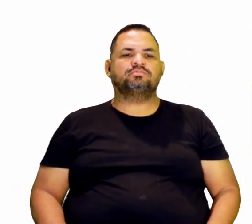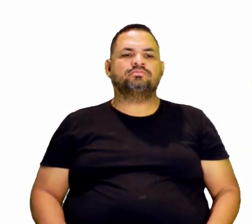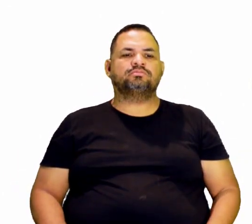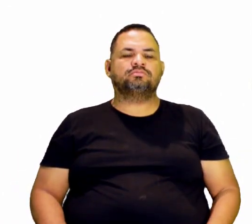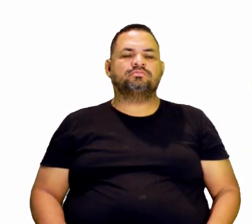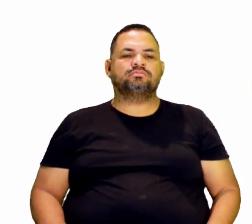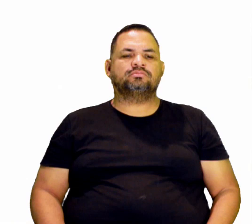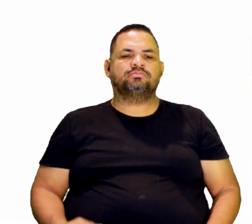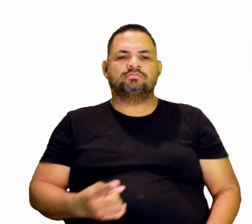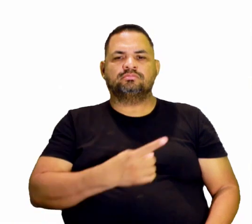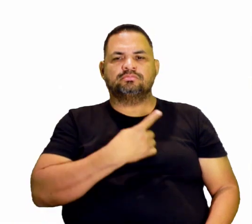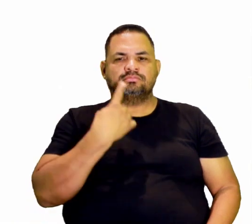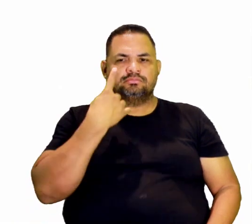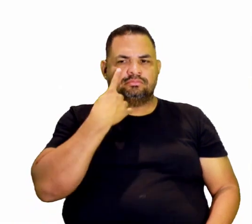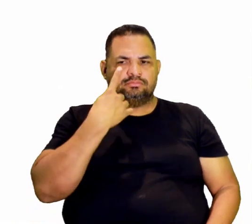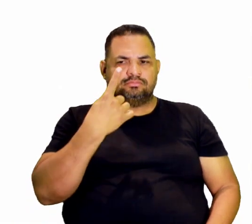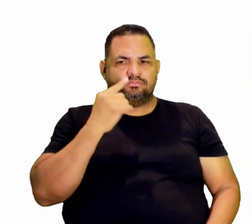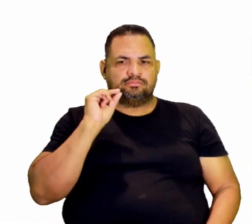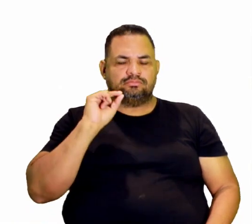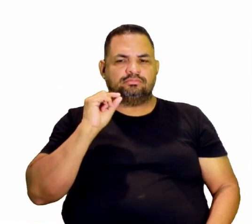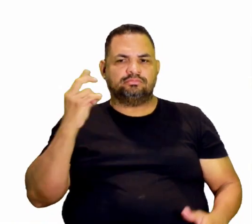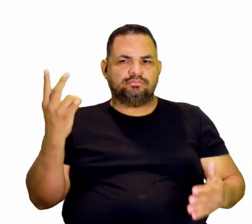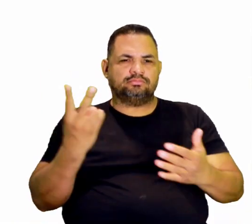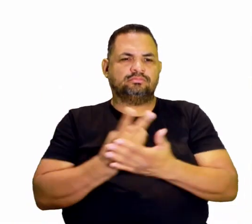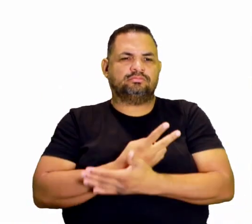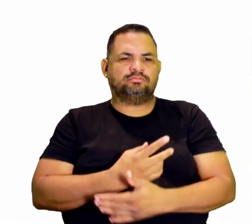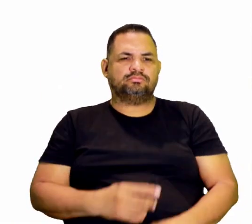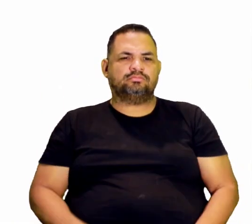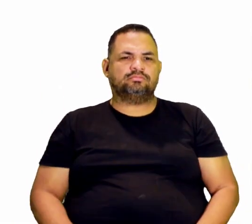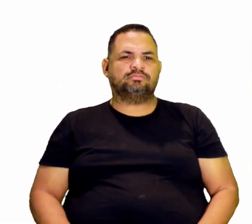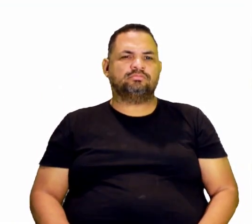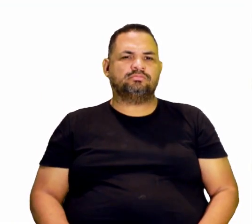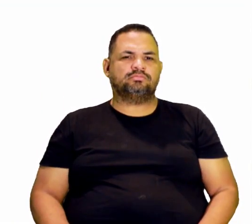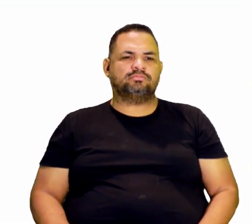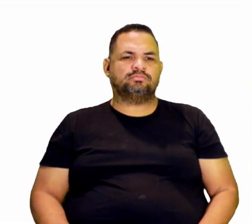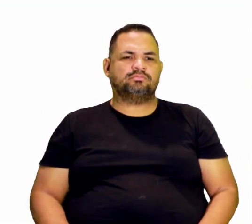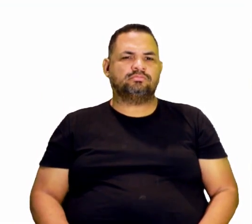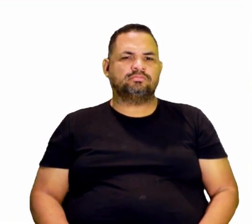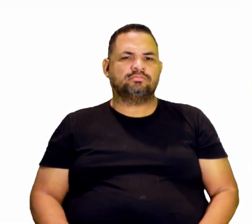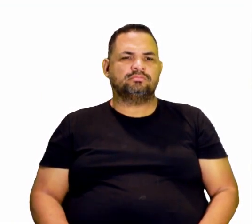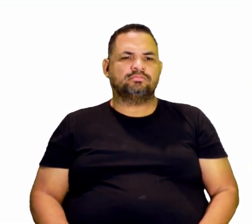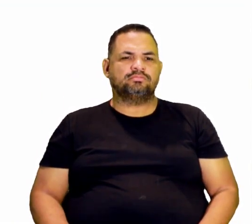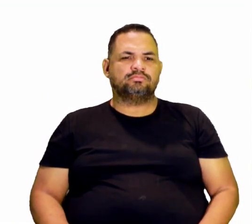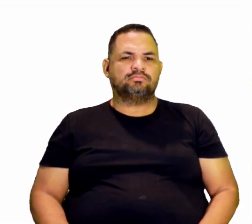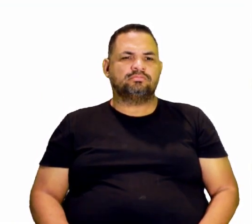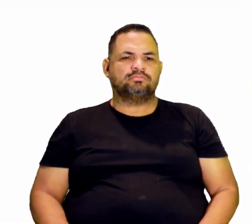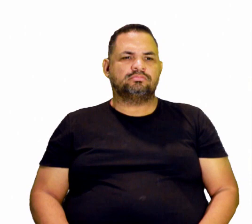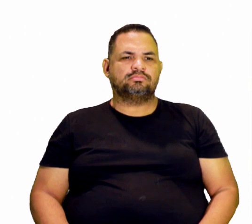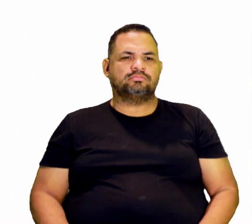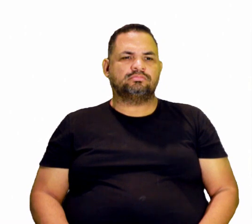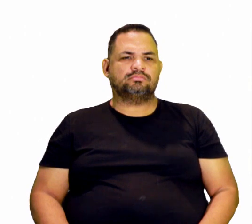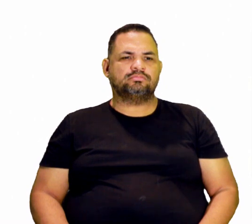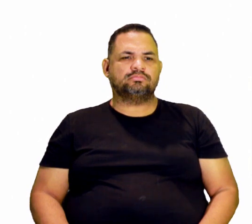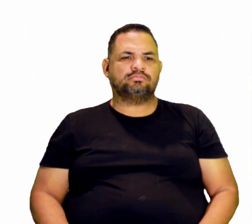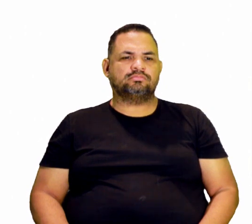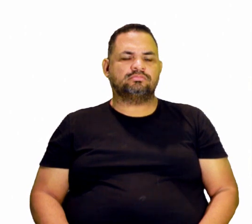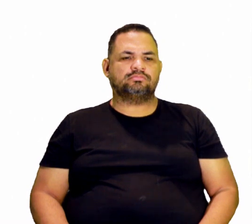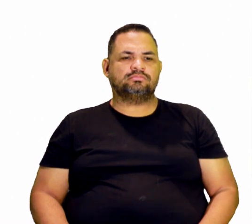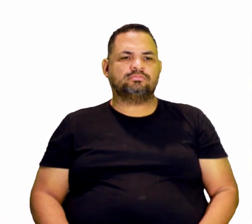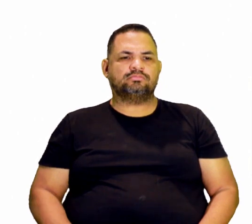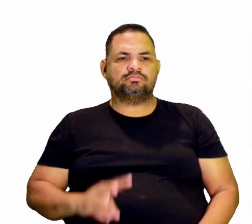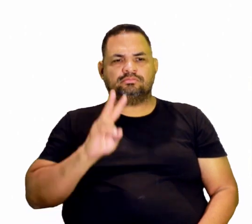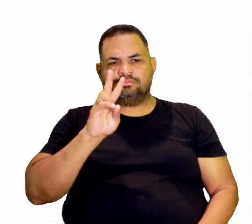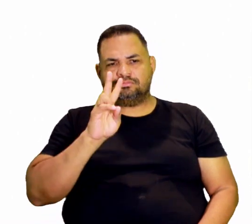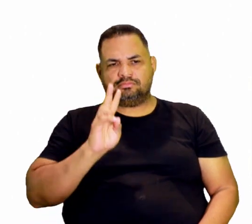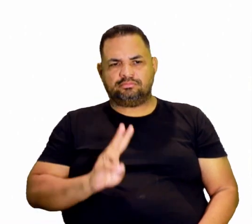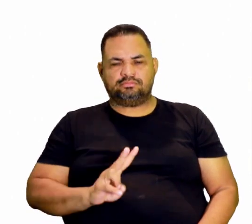nós vemos que o que acontece é o seguinte, vamos voltar aqui, ó. Aqui é verdadeiro, que é verdadeiro